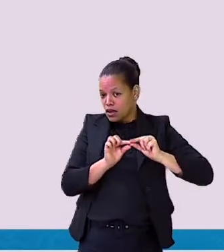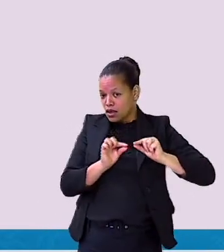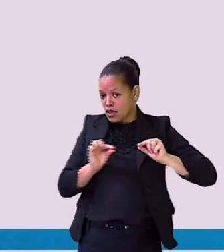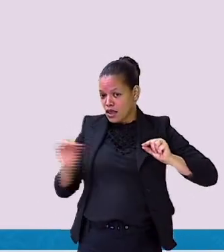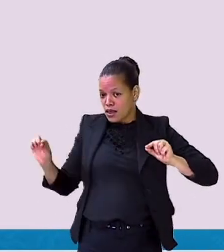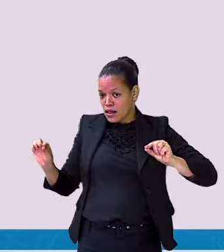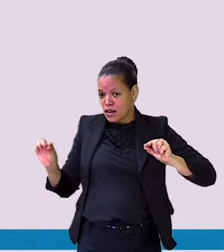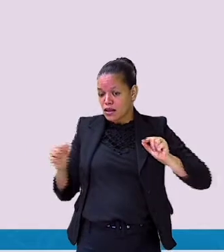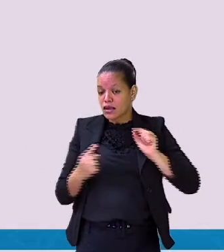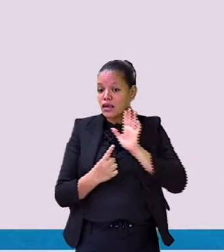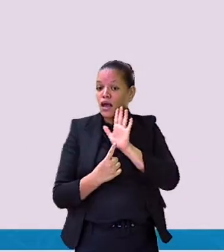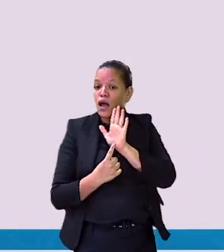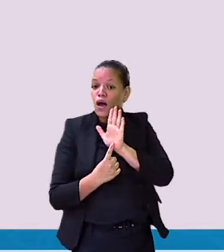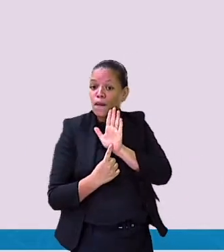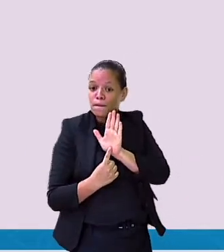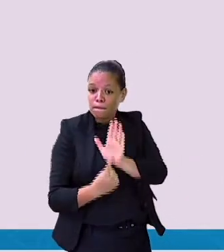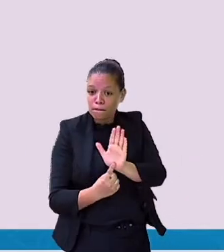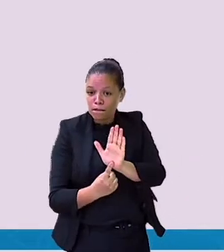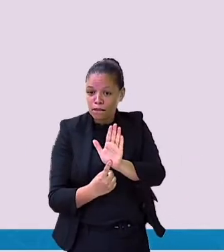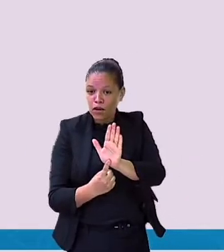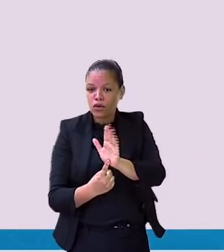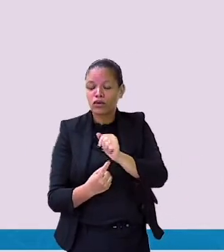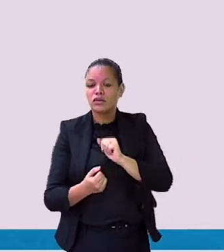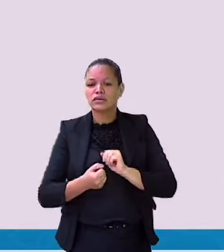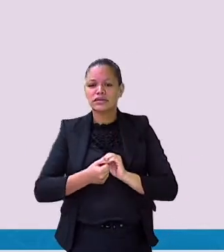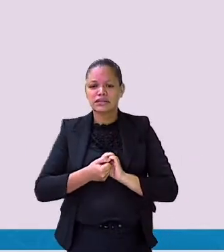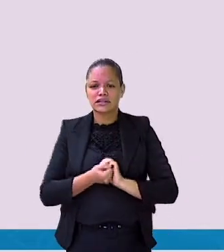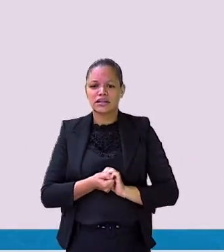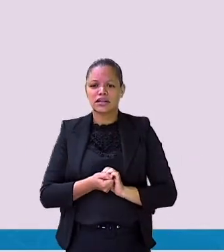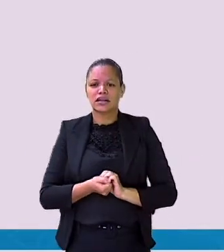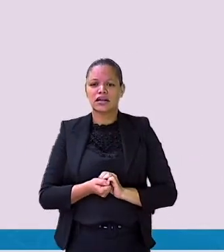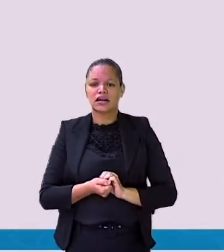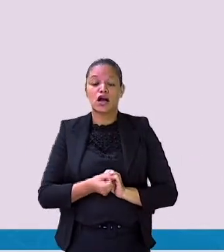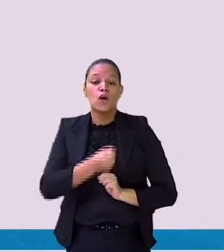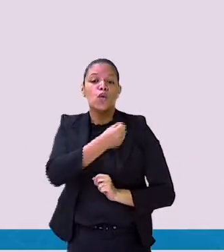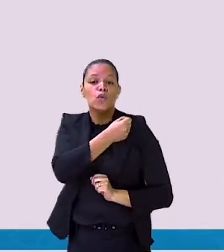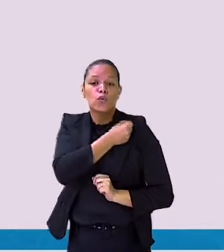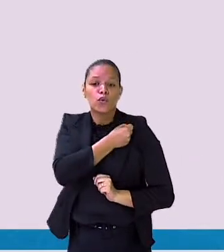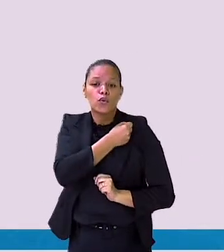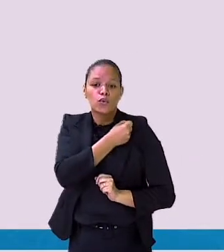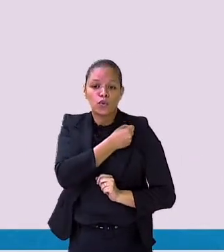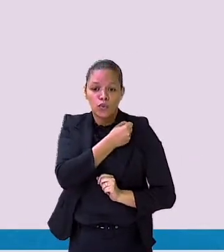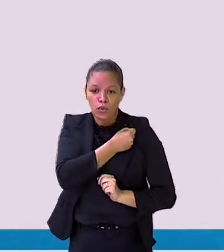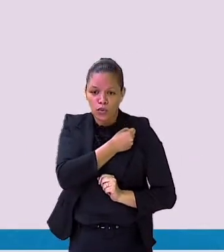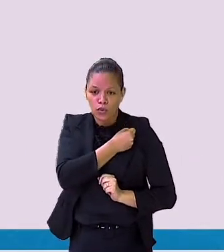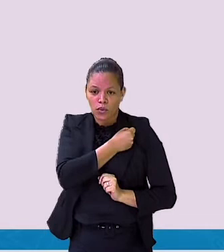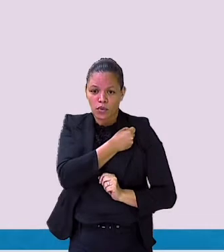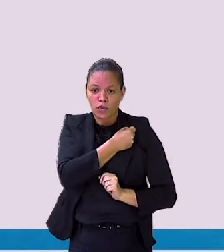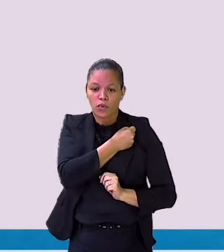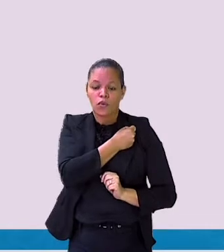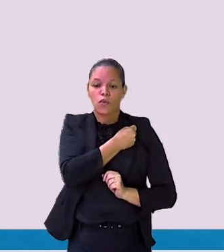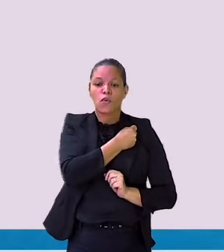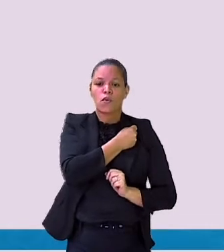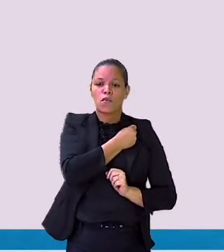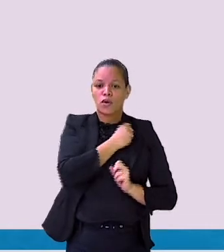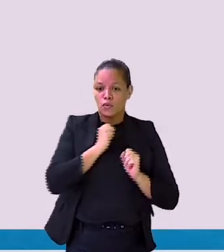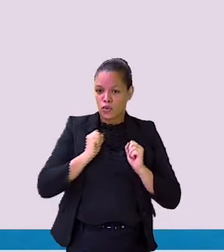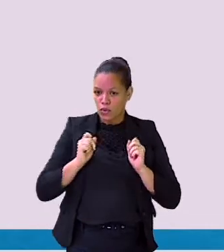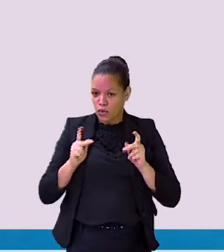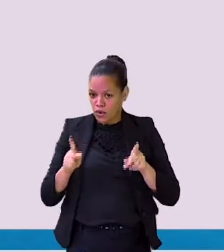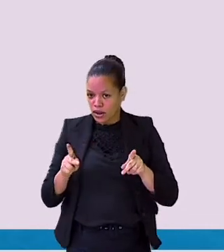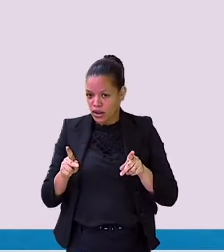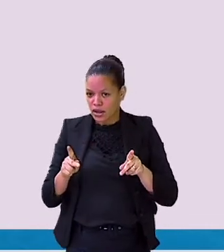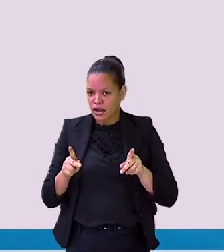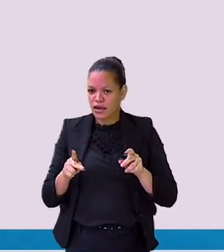nos passar. Agora, o segundo tipo do gráfico, que eu já falei com vocês, é o gráfico, a gente chama gráfico